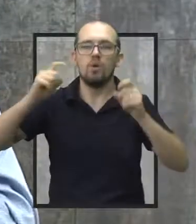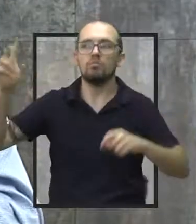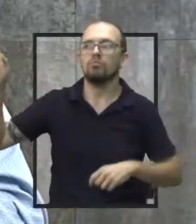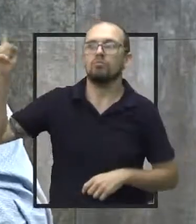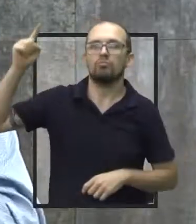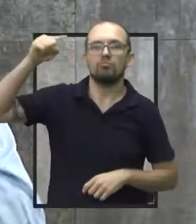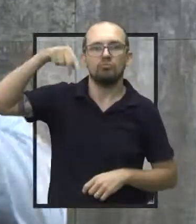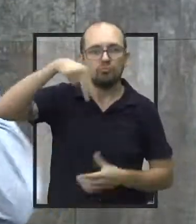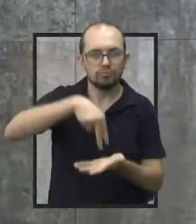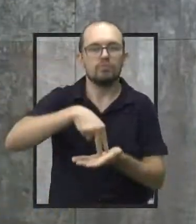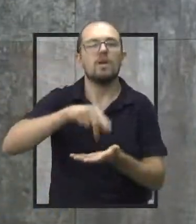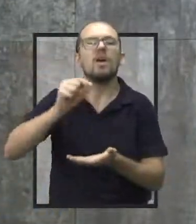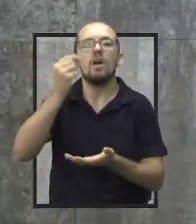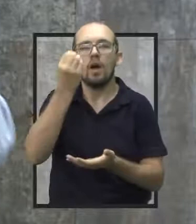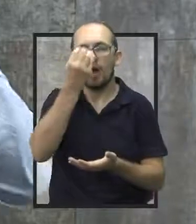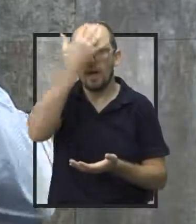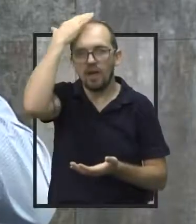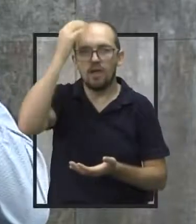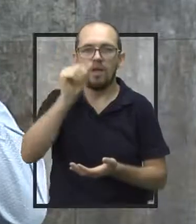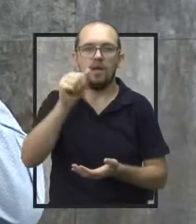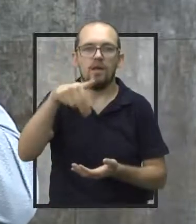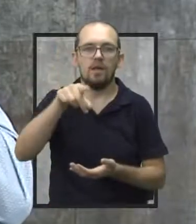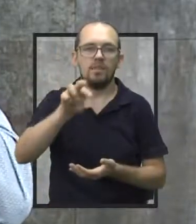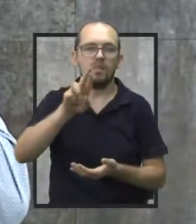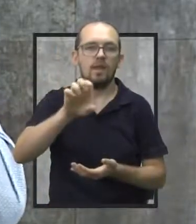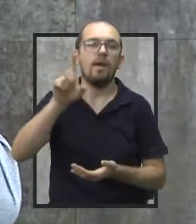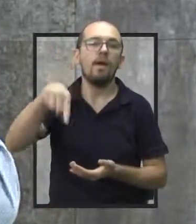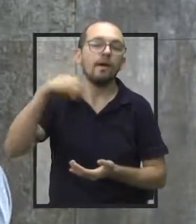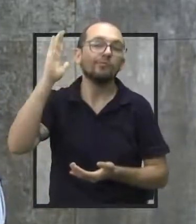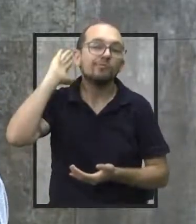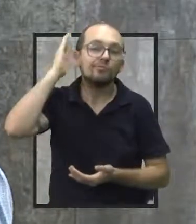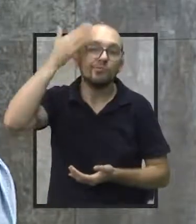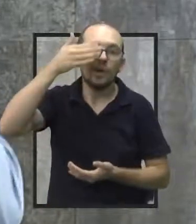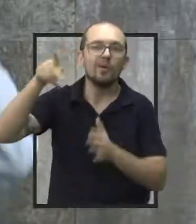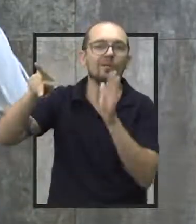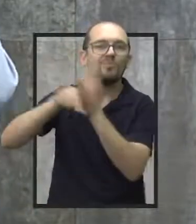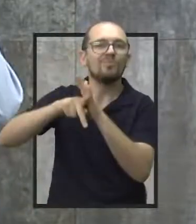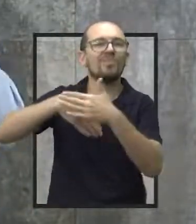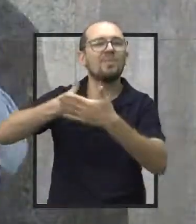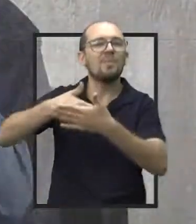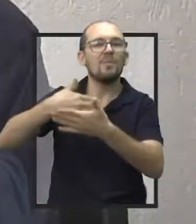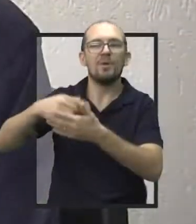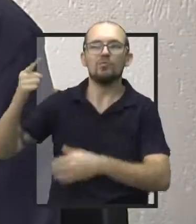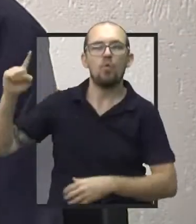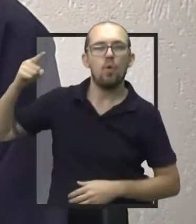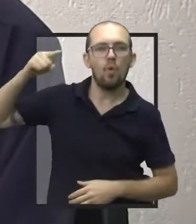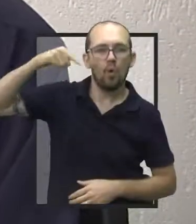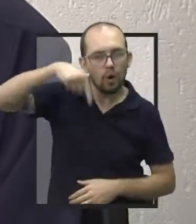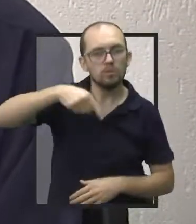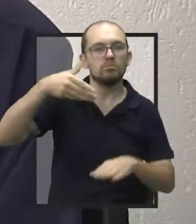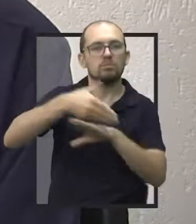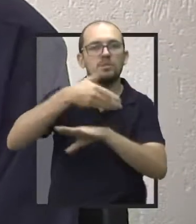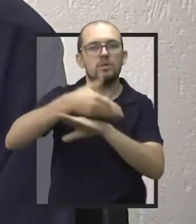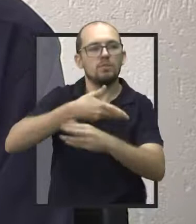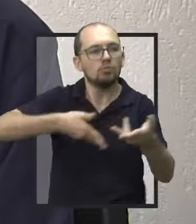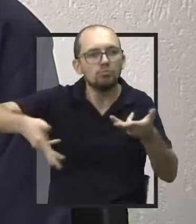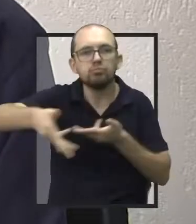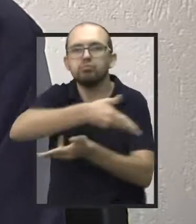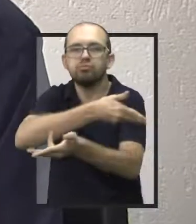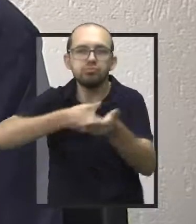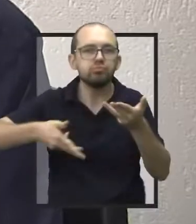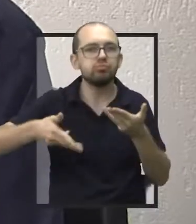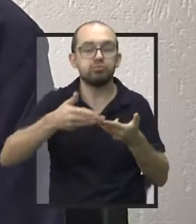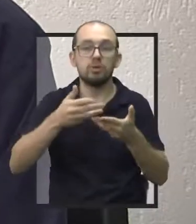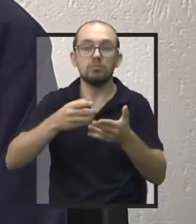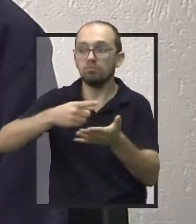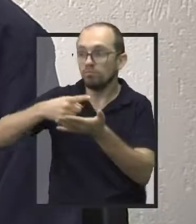luis mendes siqueira que veio especialmente de ribeirão preto para participar dessa audiência pública foi criado esse é o